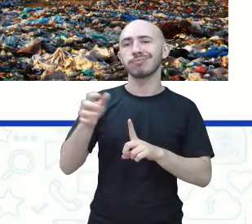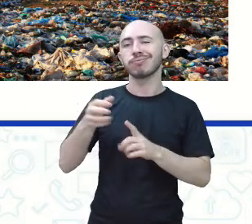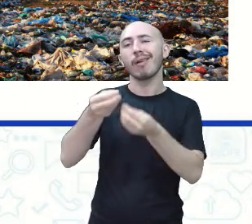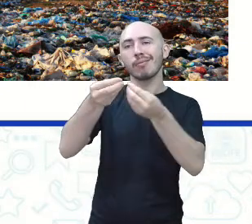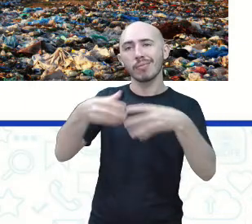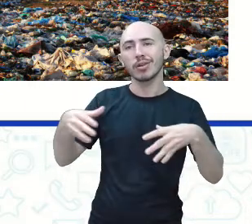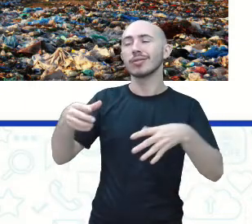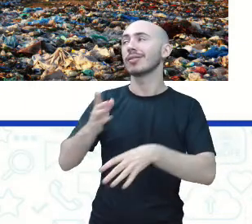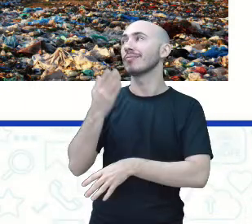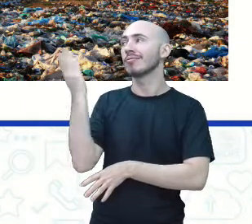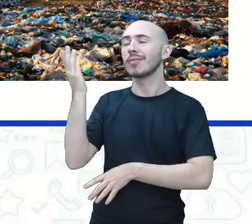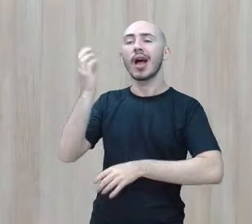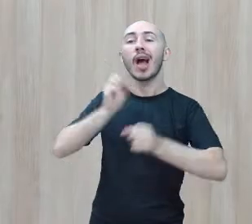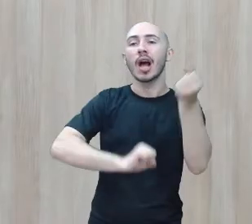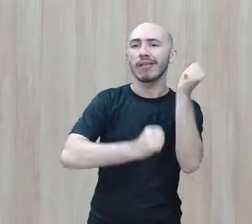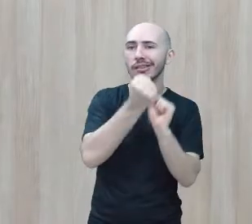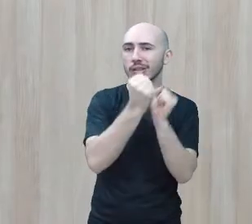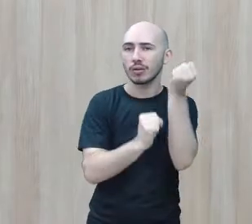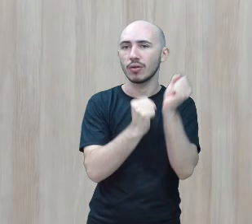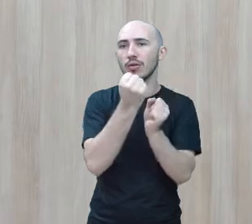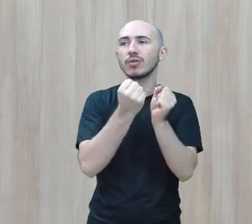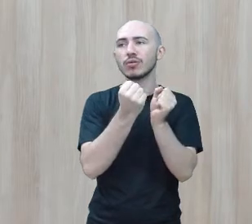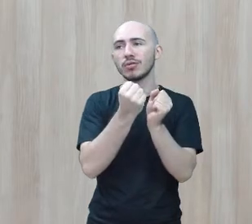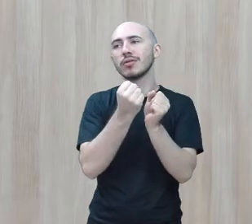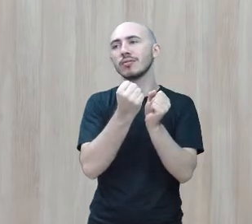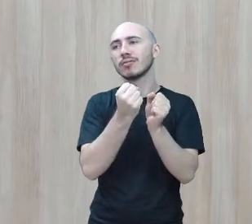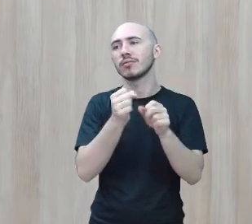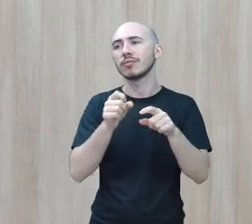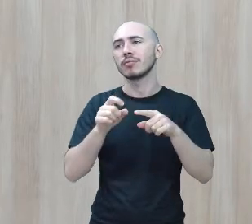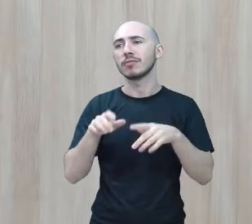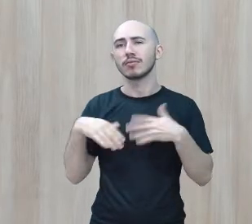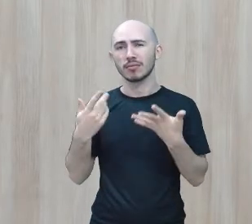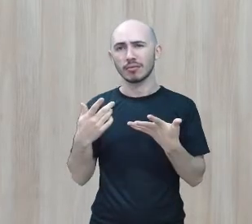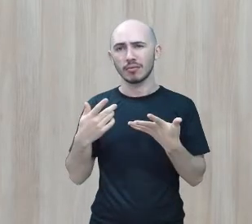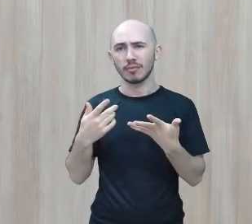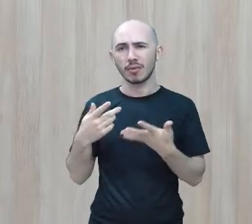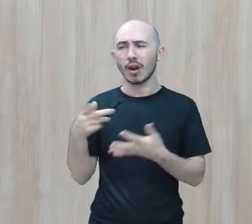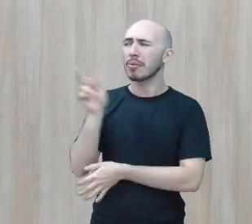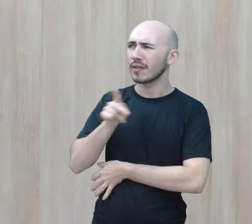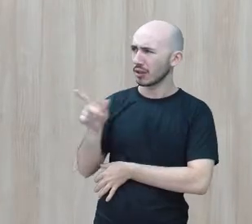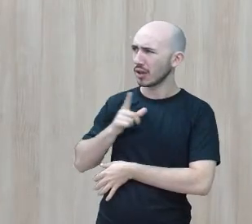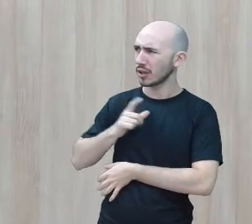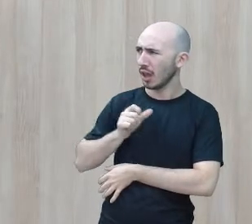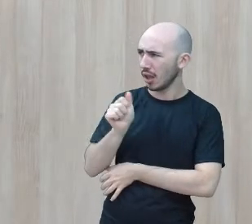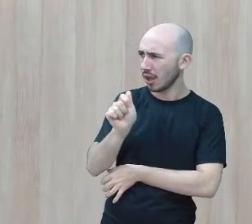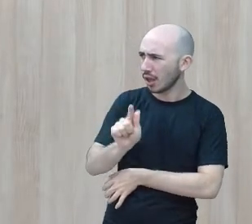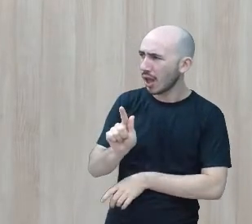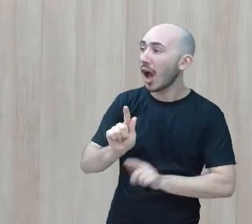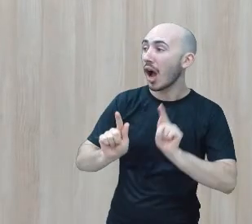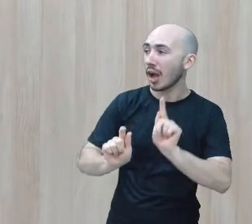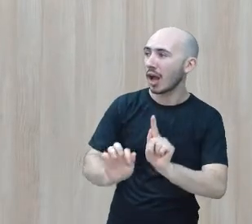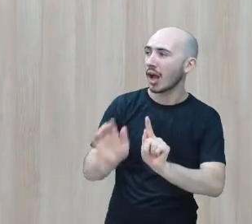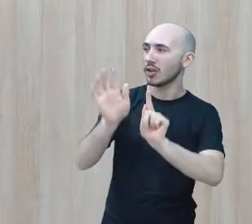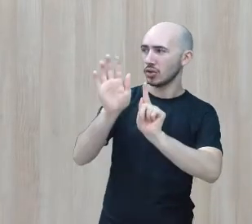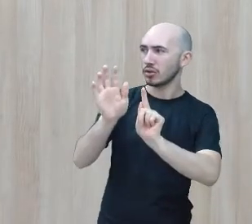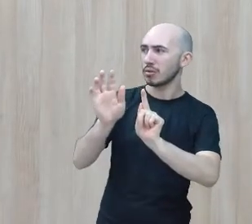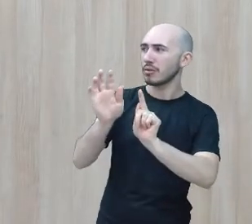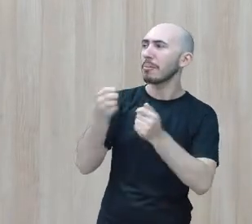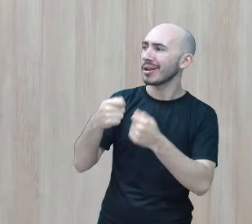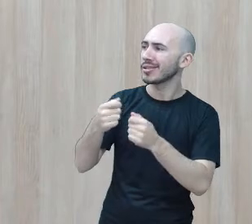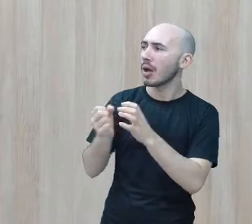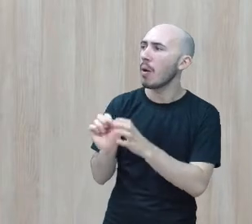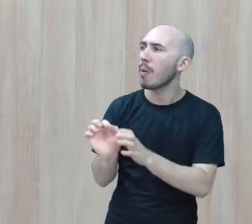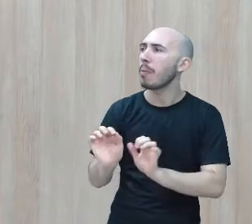né, professora, mas ela tem que liberar esse gás? Não. Poderia ser feito todo um estudo, um tipo